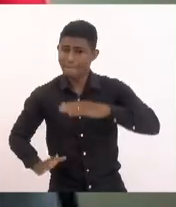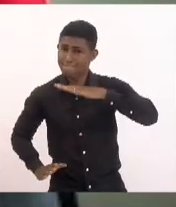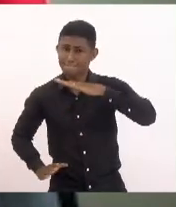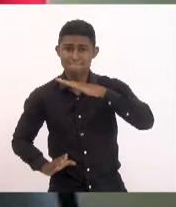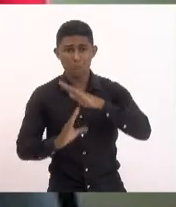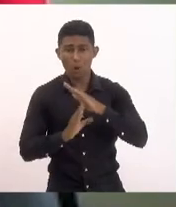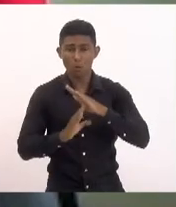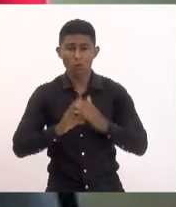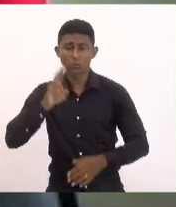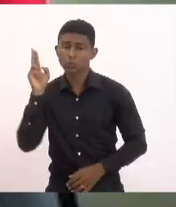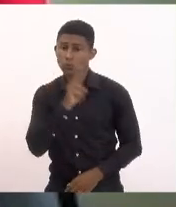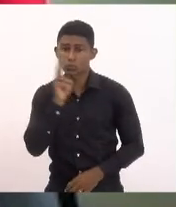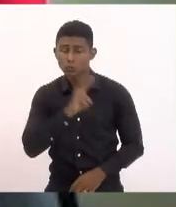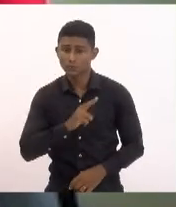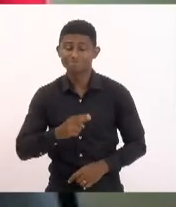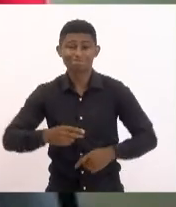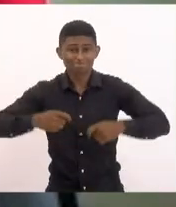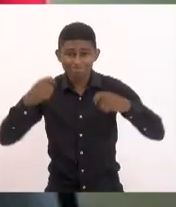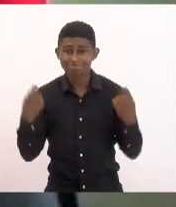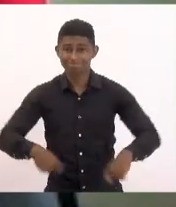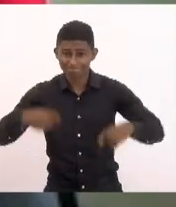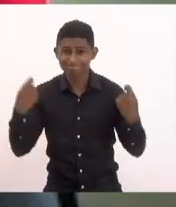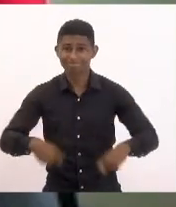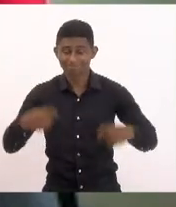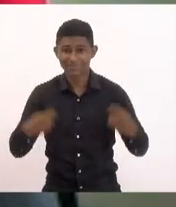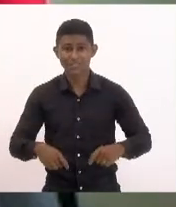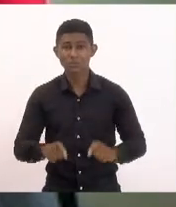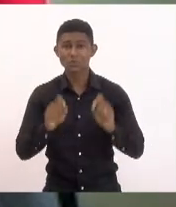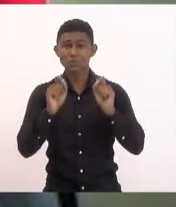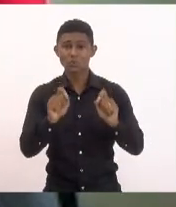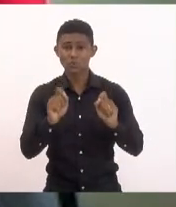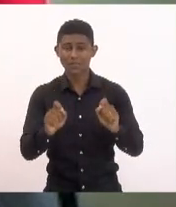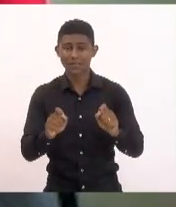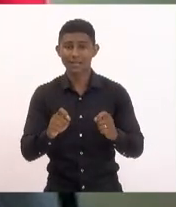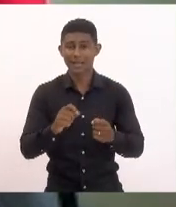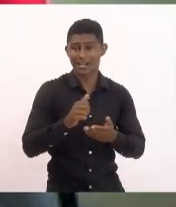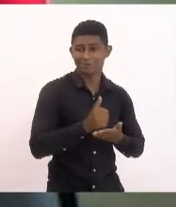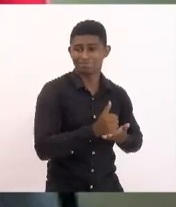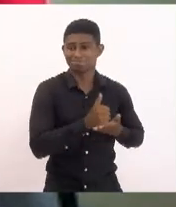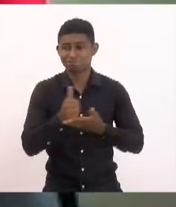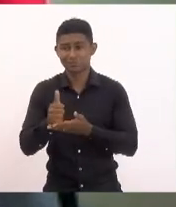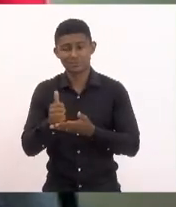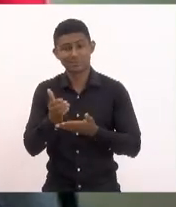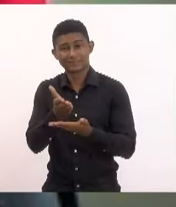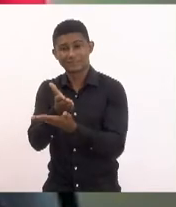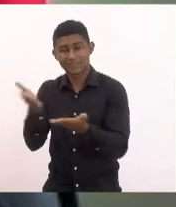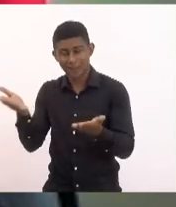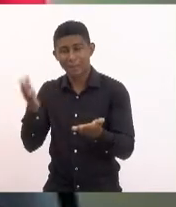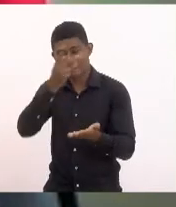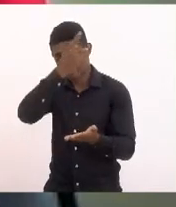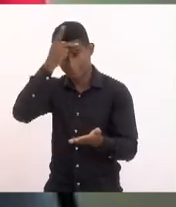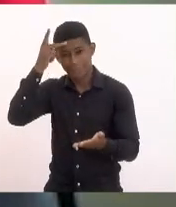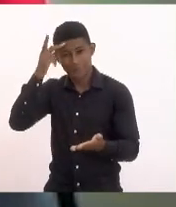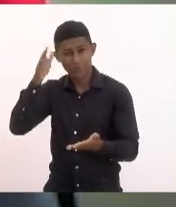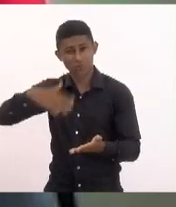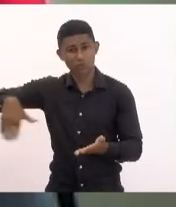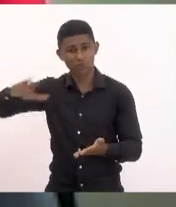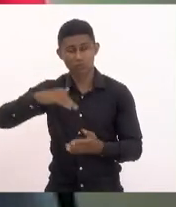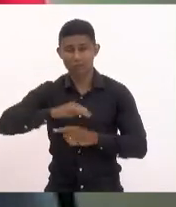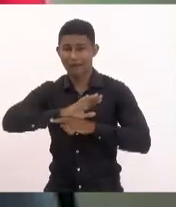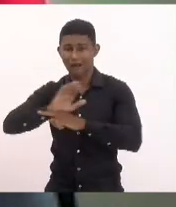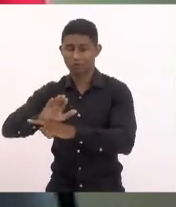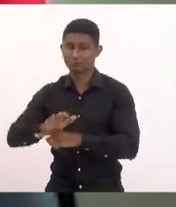né, a necessidade urgente de ampliar a assistência prestada naquele país. Como se tudo isso